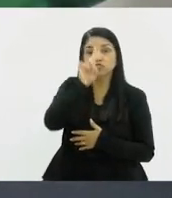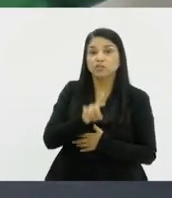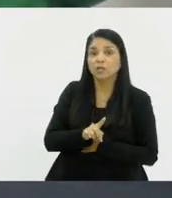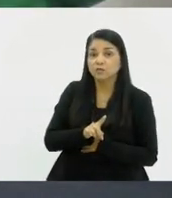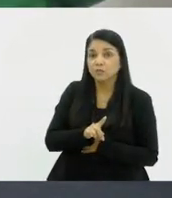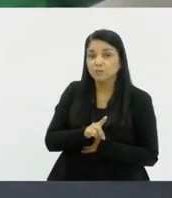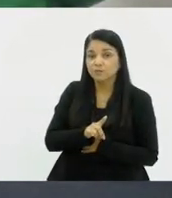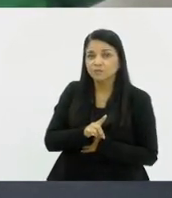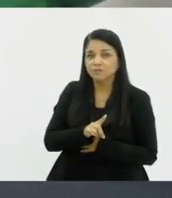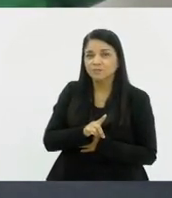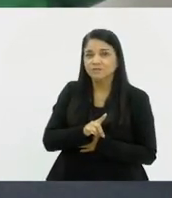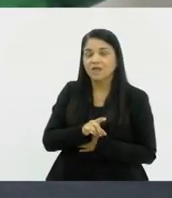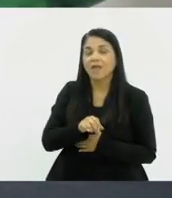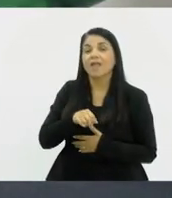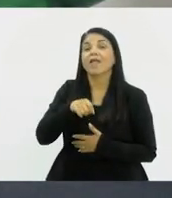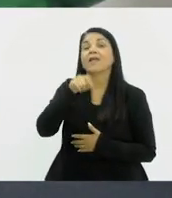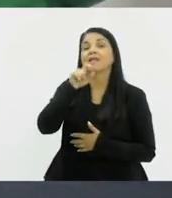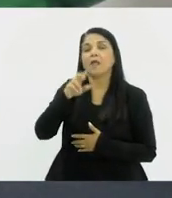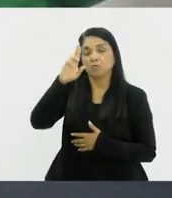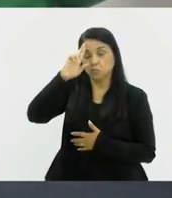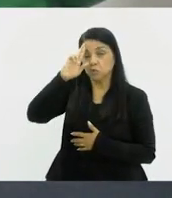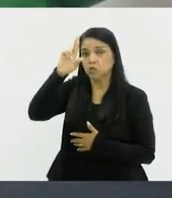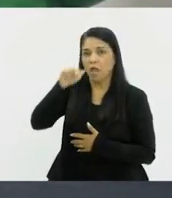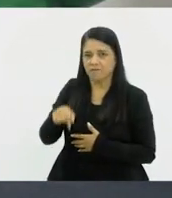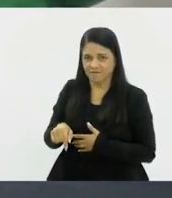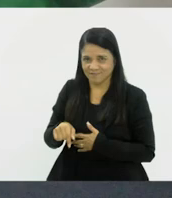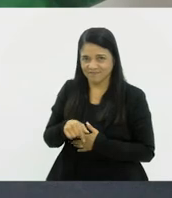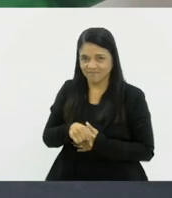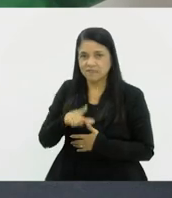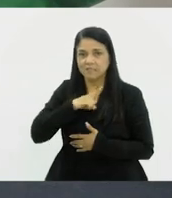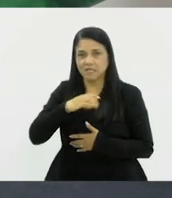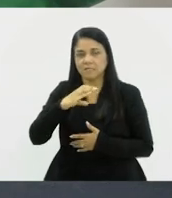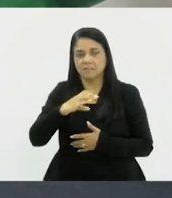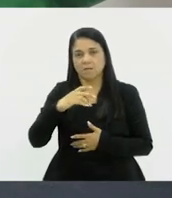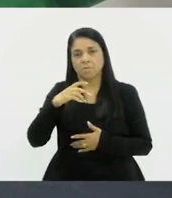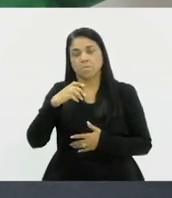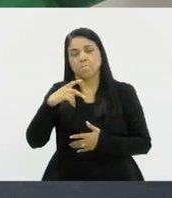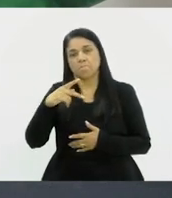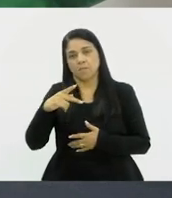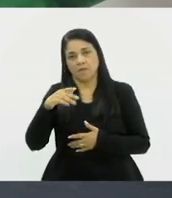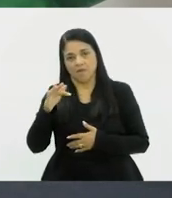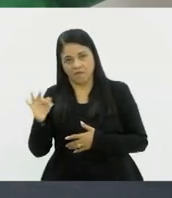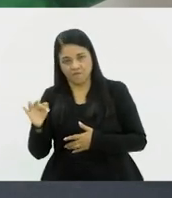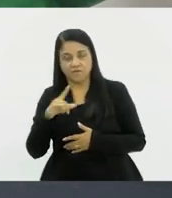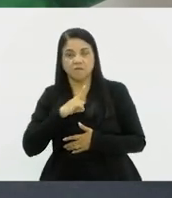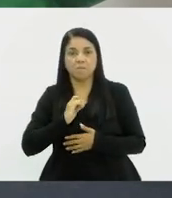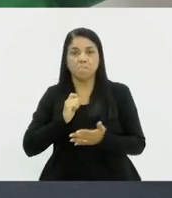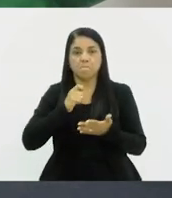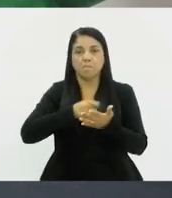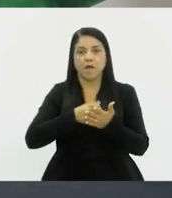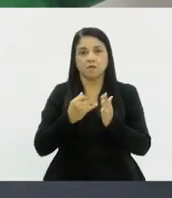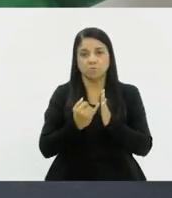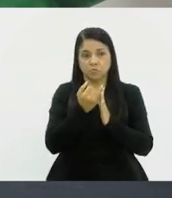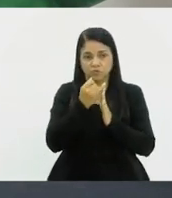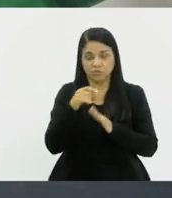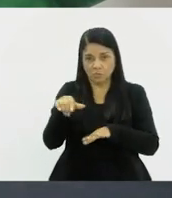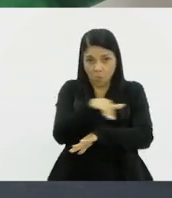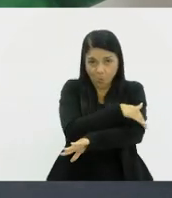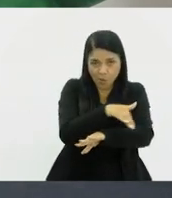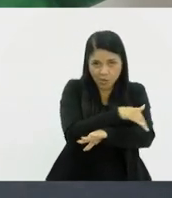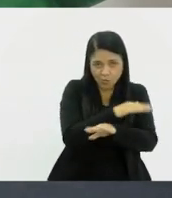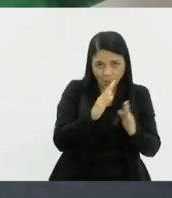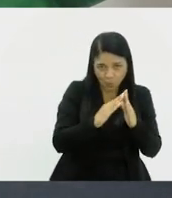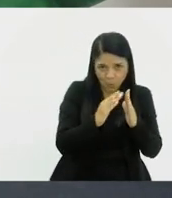de direito é quem é proprietário tá quem tem CPF quem paga imposto Se você pegar um morador de rua